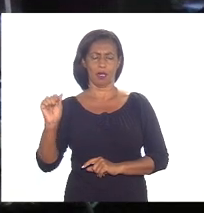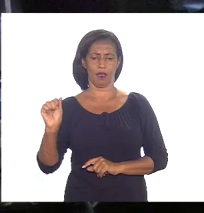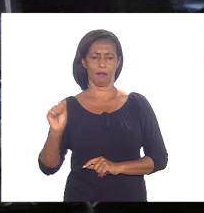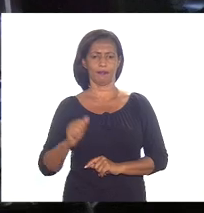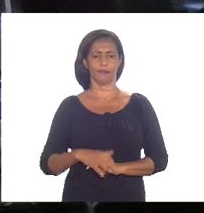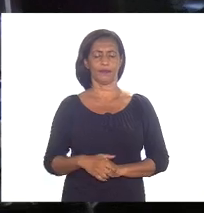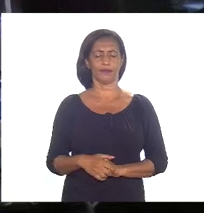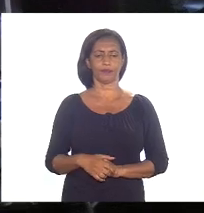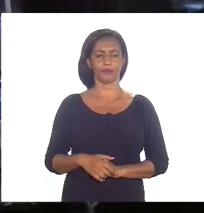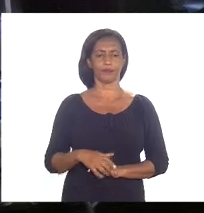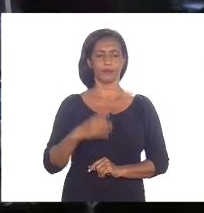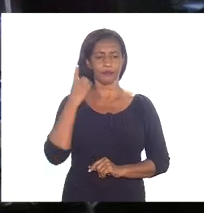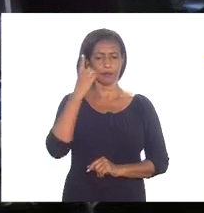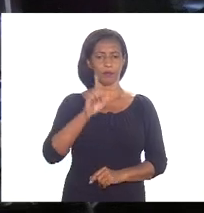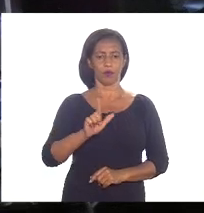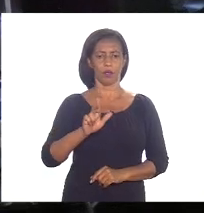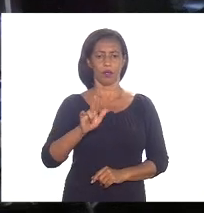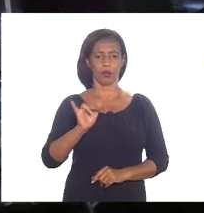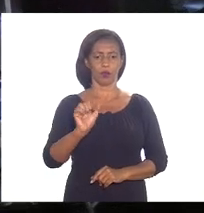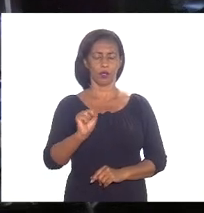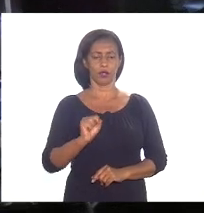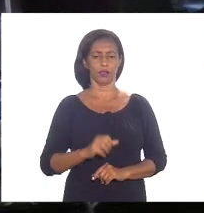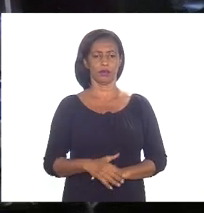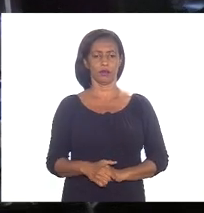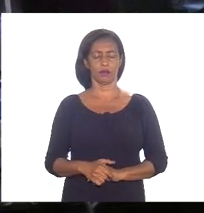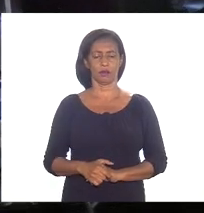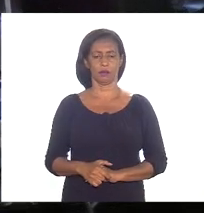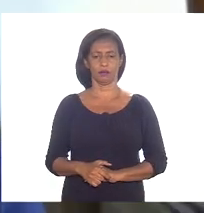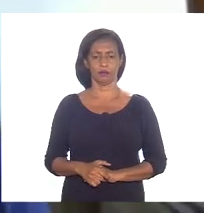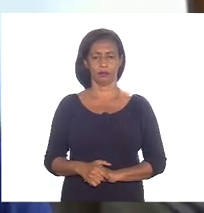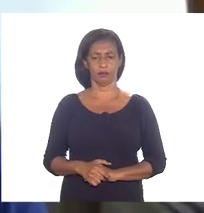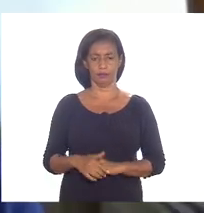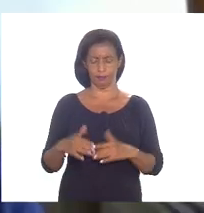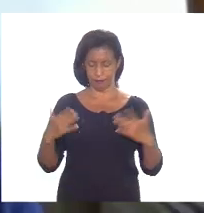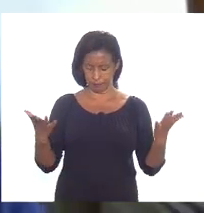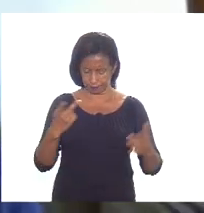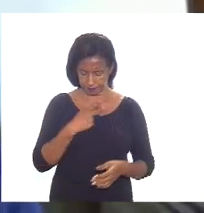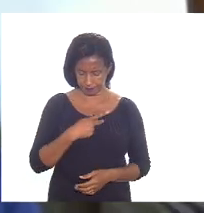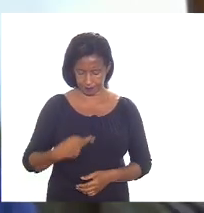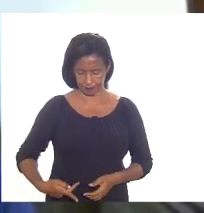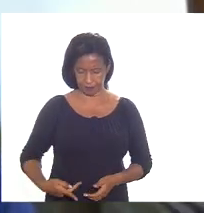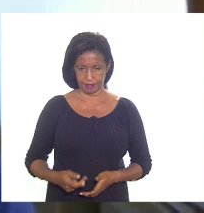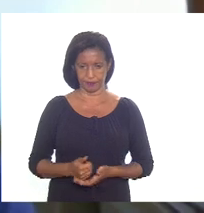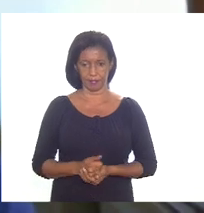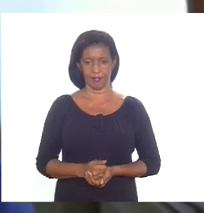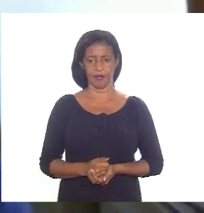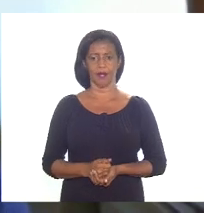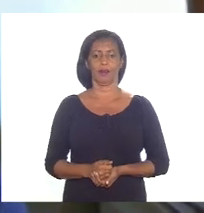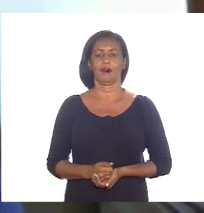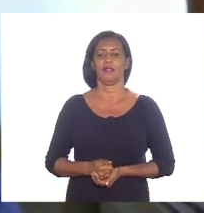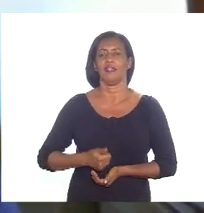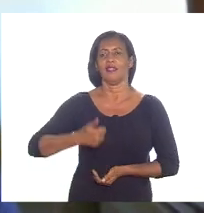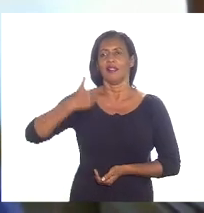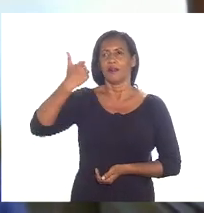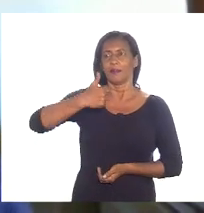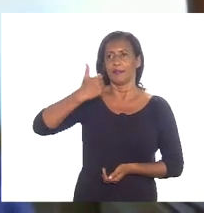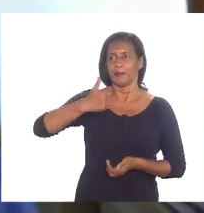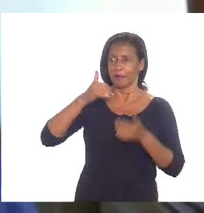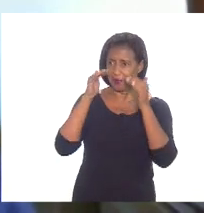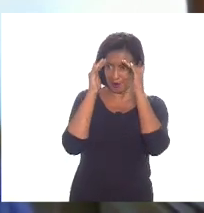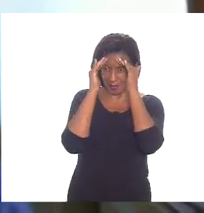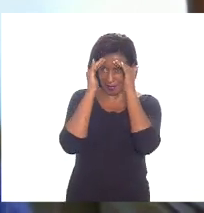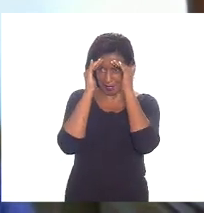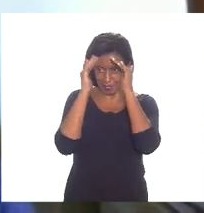Lucinha. Deputado Luiz Paulo. Senhora presidente, primeiro eu devo respeito aos